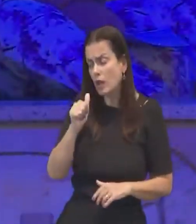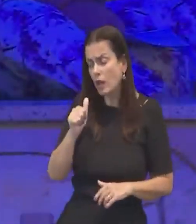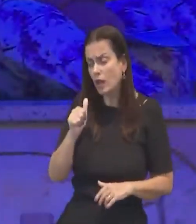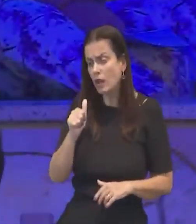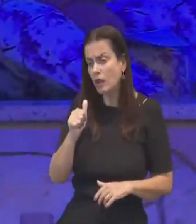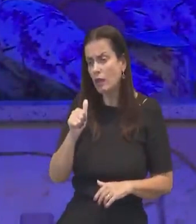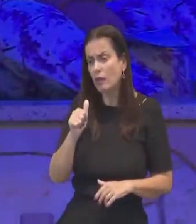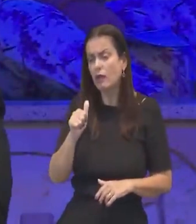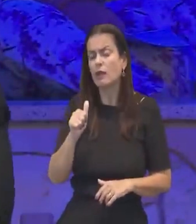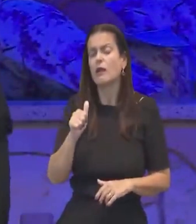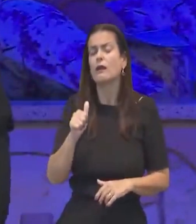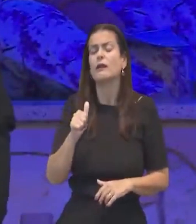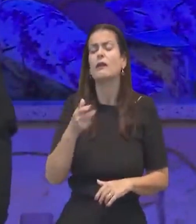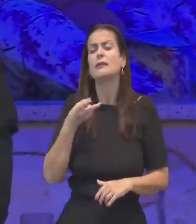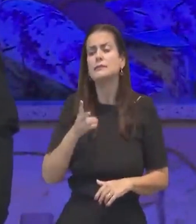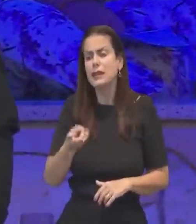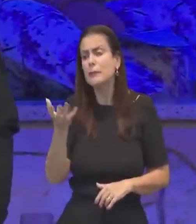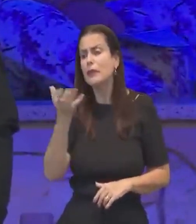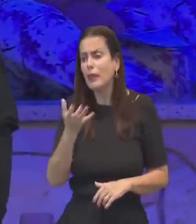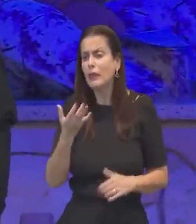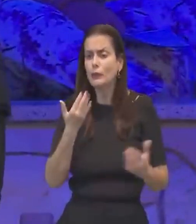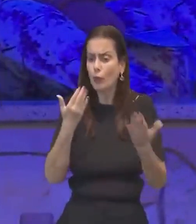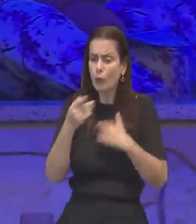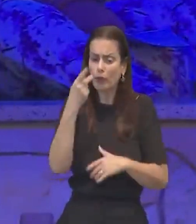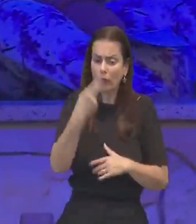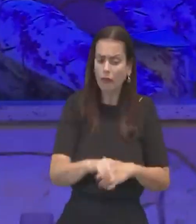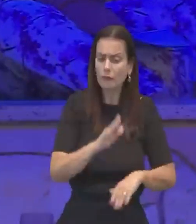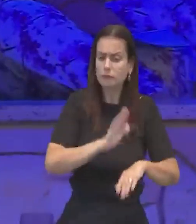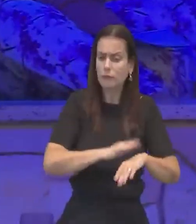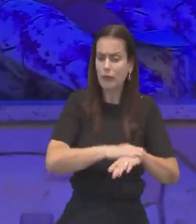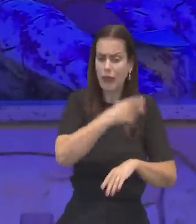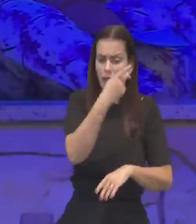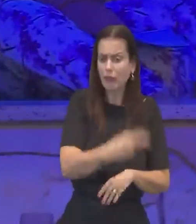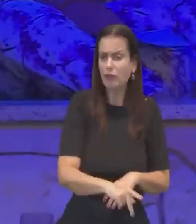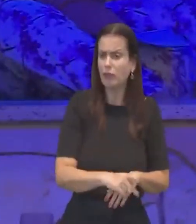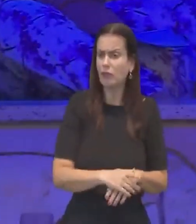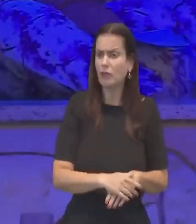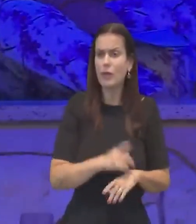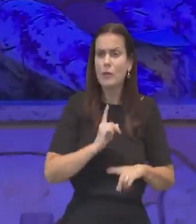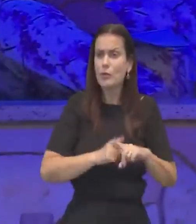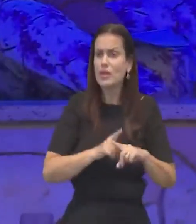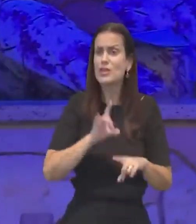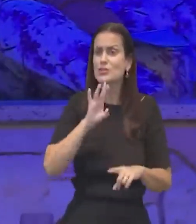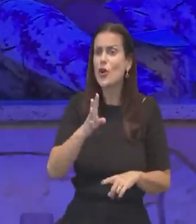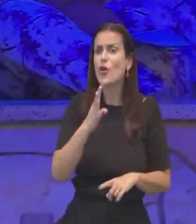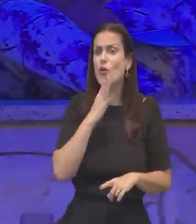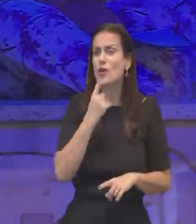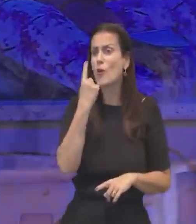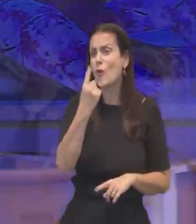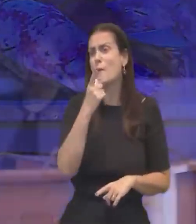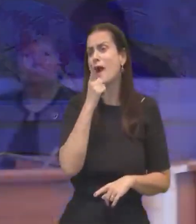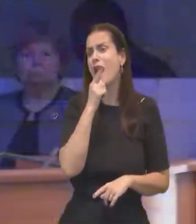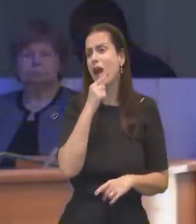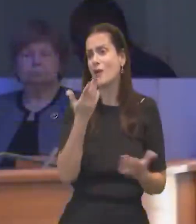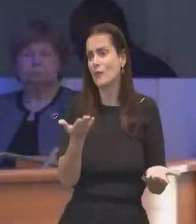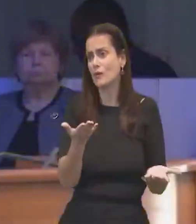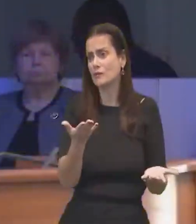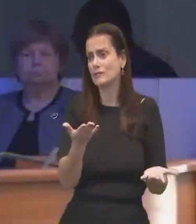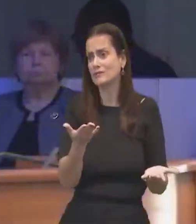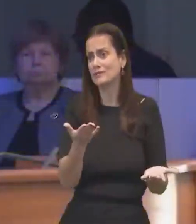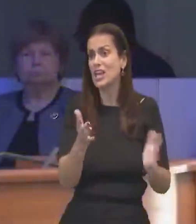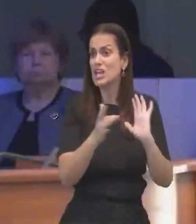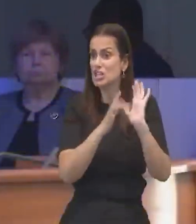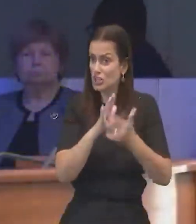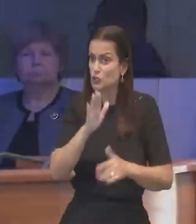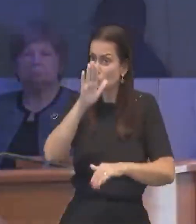para o nível terreno. O Senhor deseja nessa manhã que nós possamos abrir a nossa mente, a